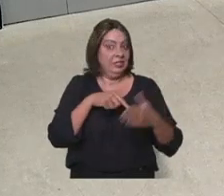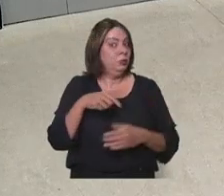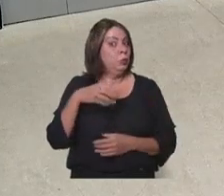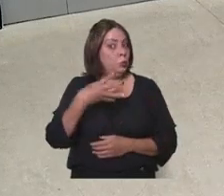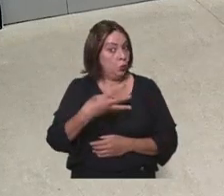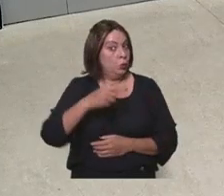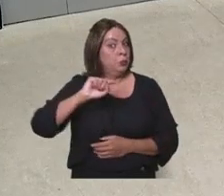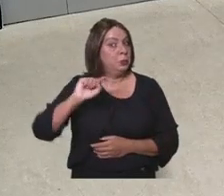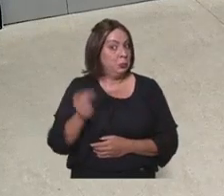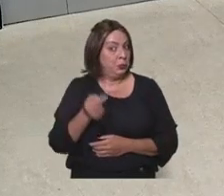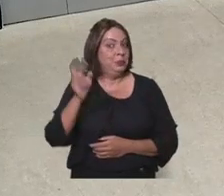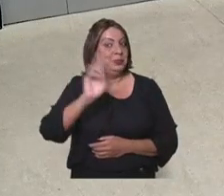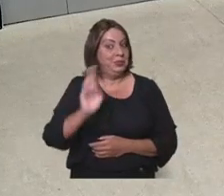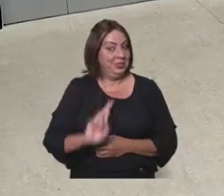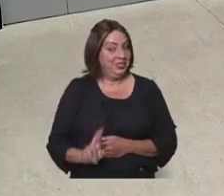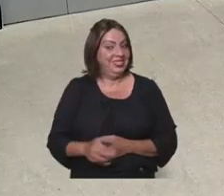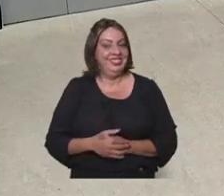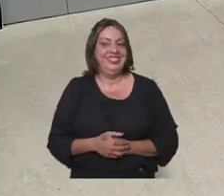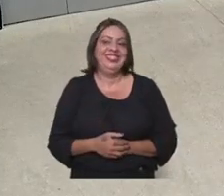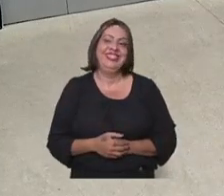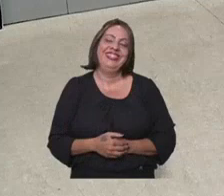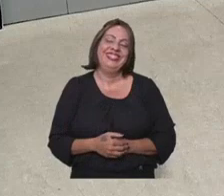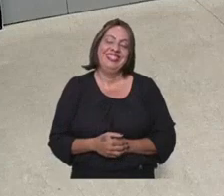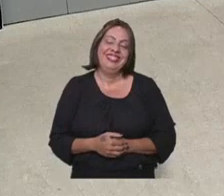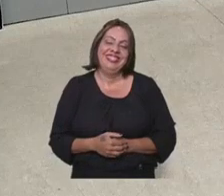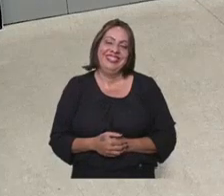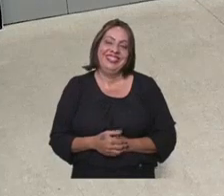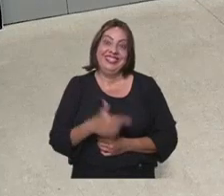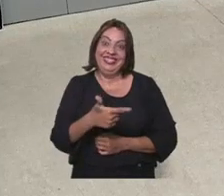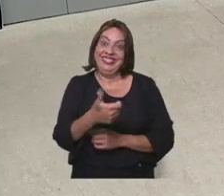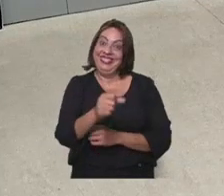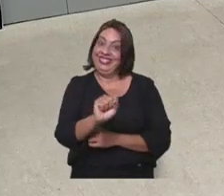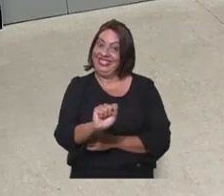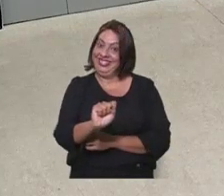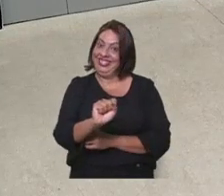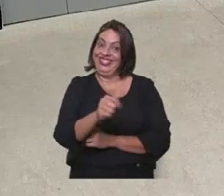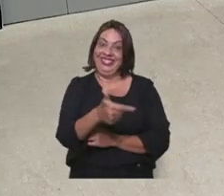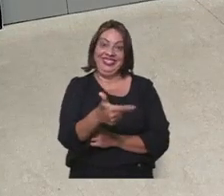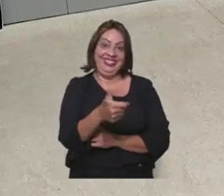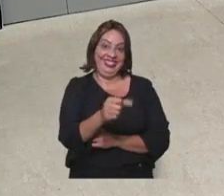4 mil reais. Minha gente, olha o